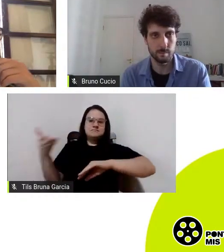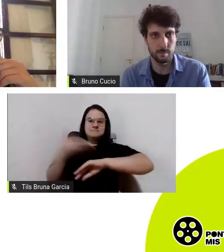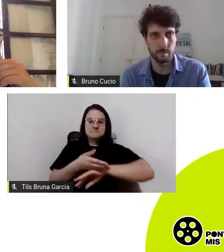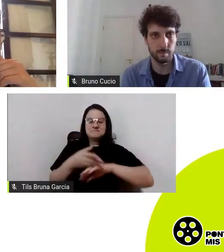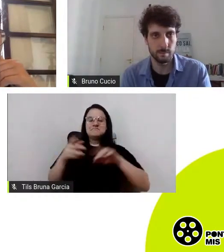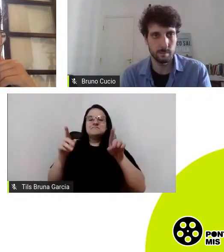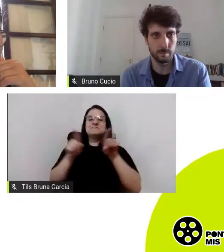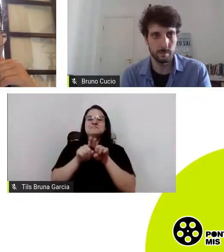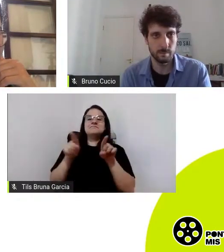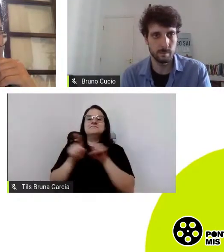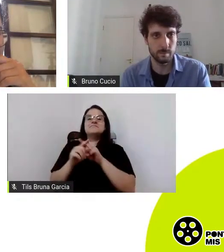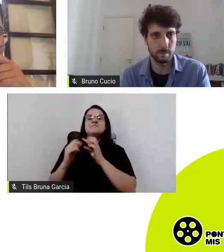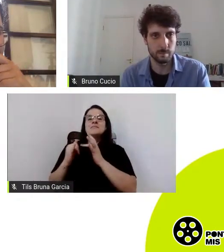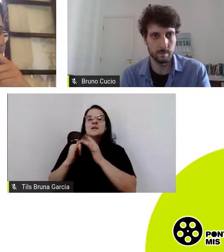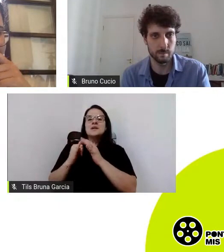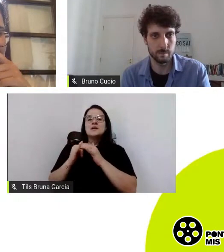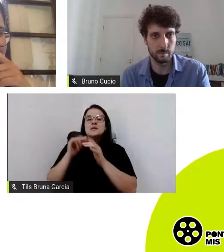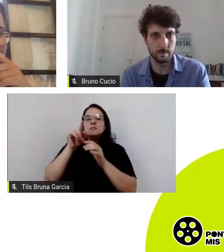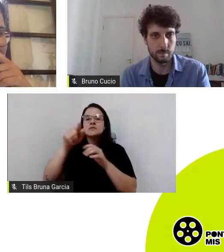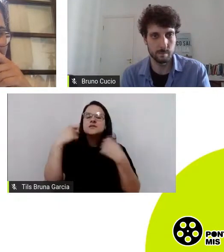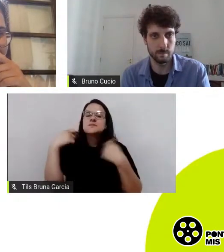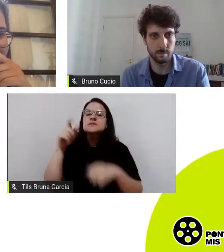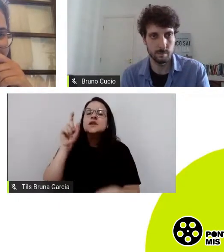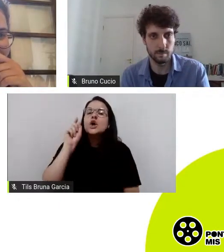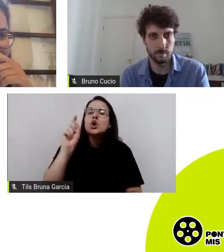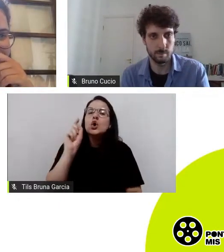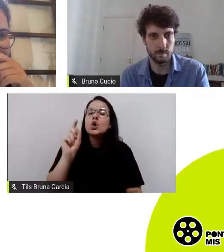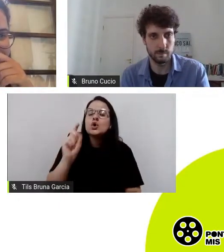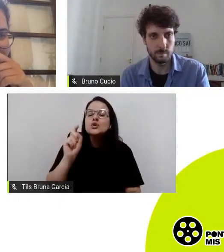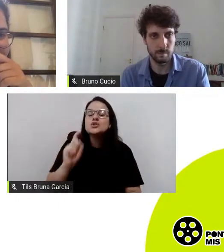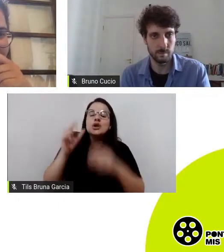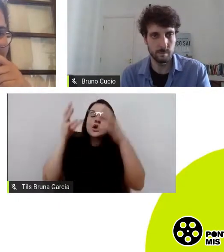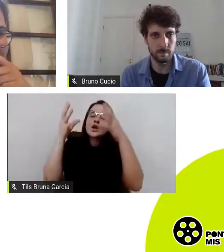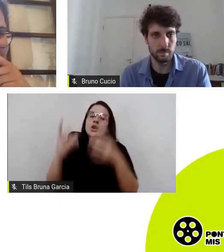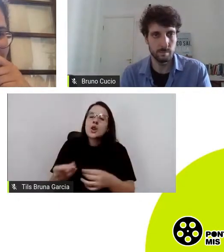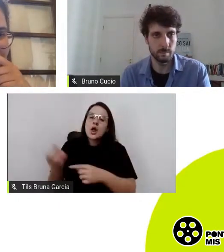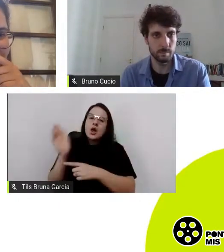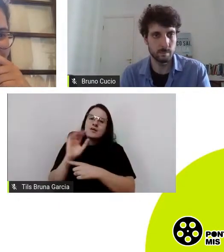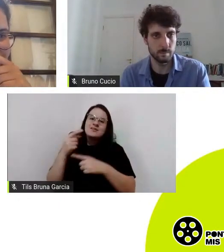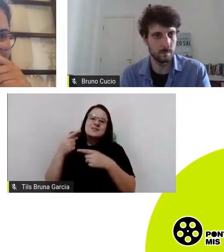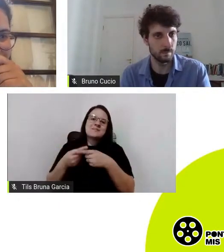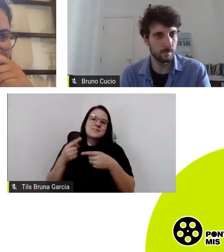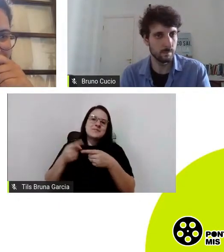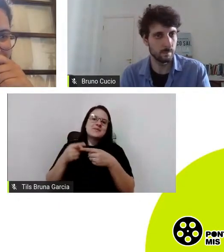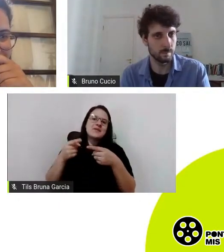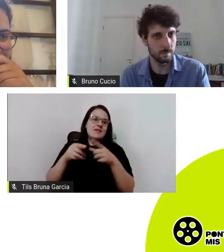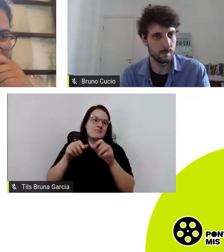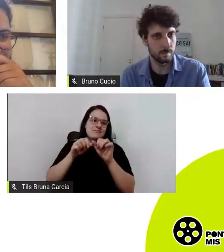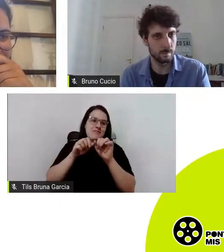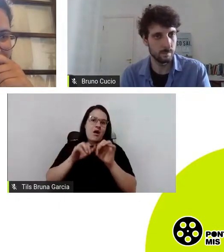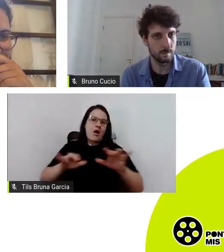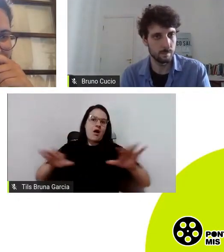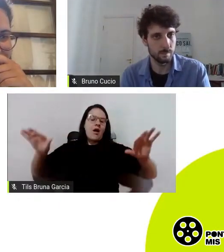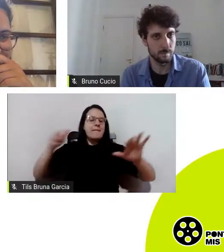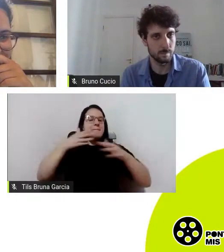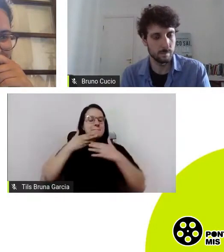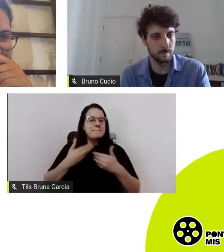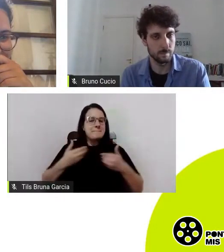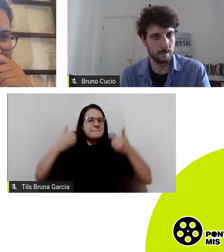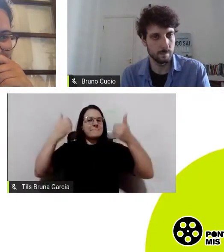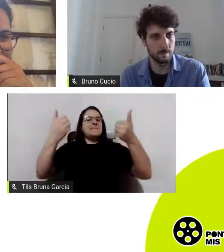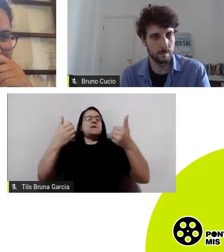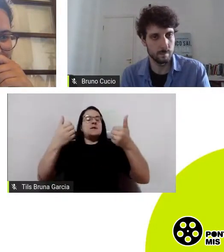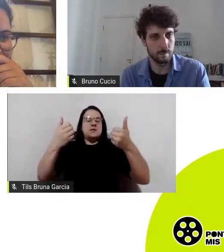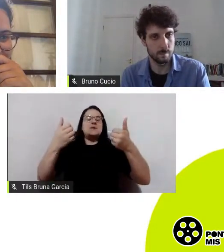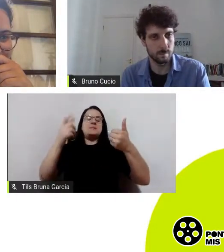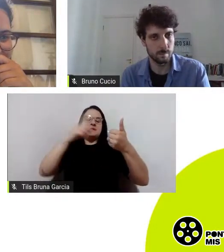aqui no YouTube. Você tem que curtir muito nossos vídeos aqui também para que a gente possa cada vez mais fazer uma programação mais bacana